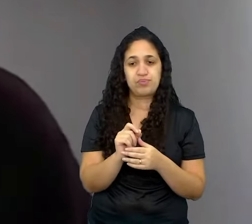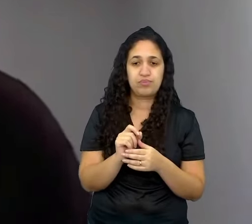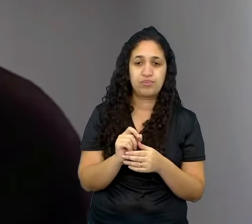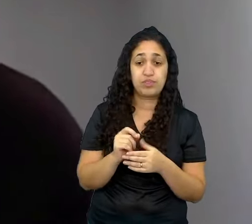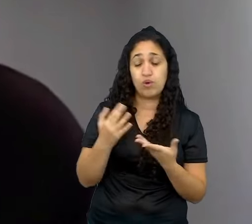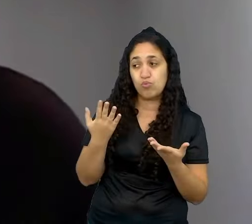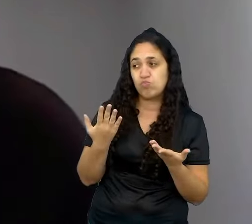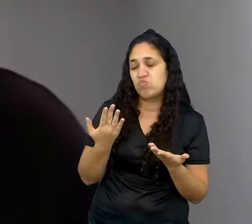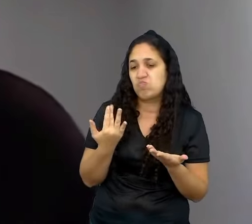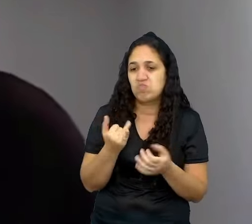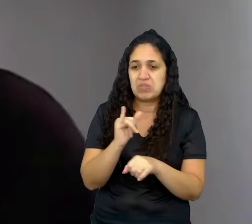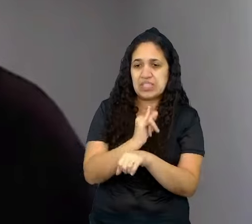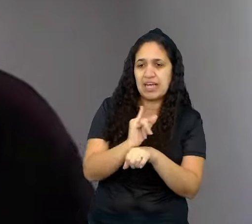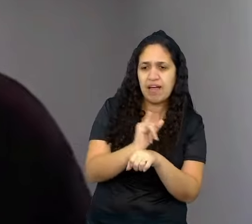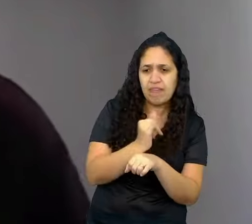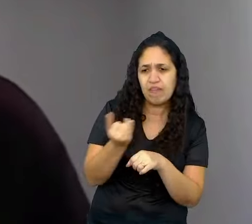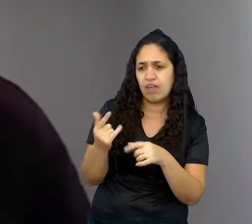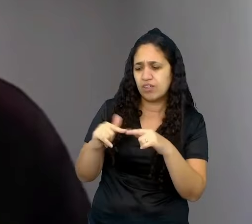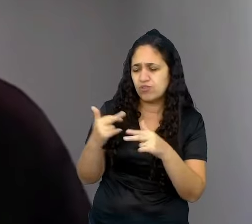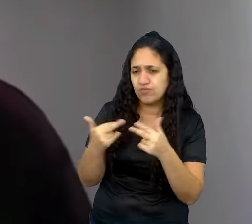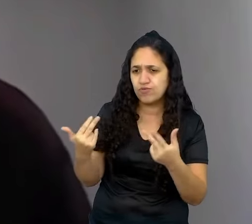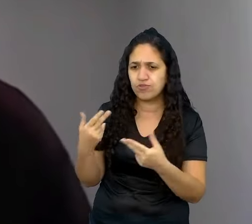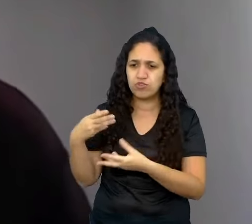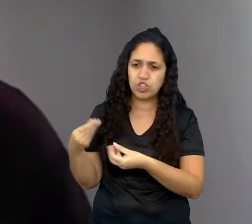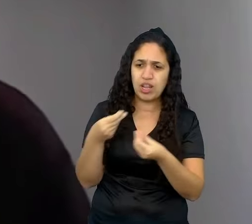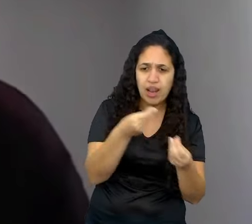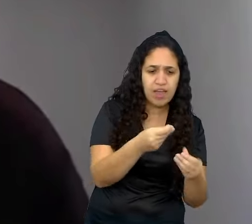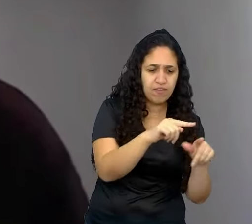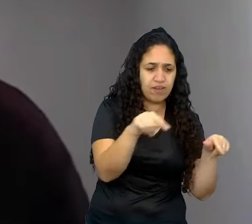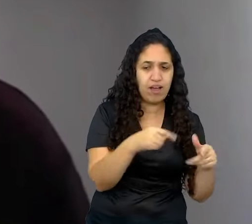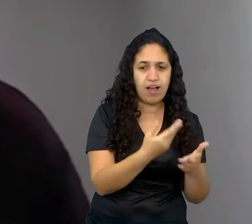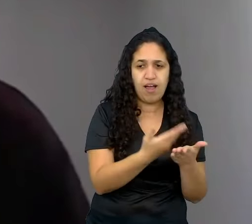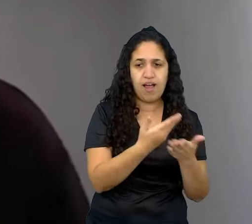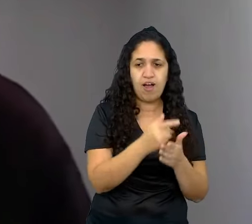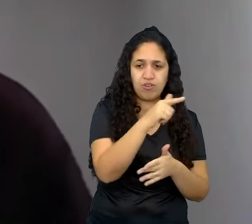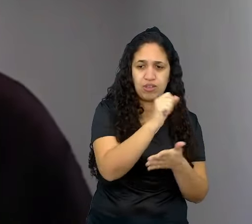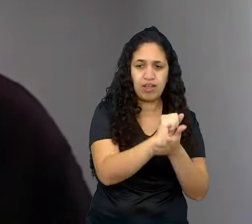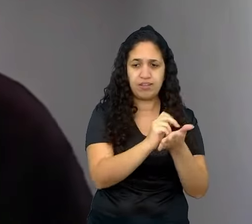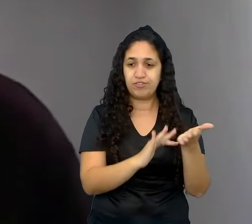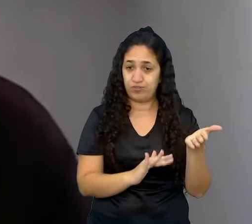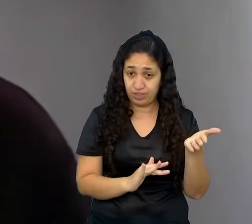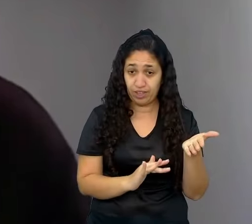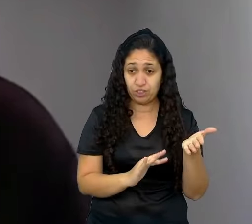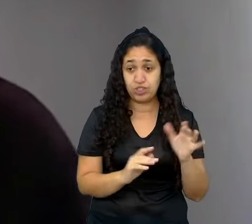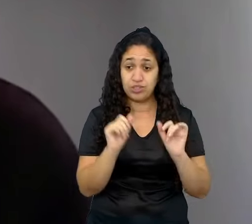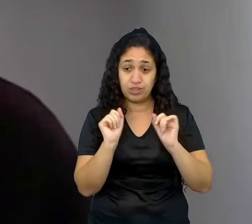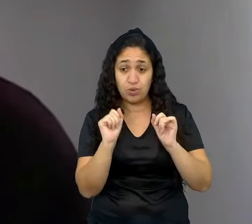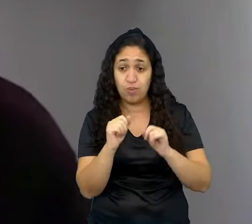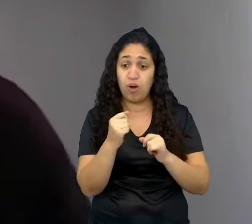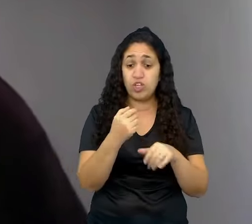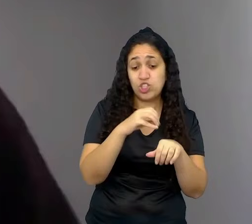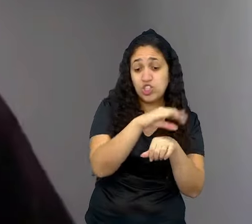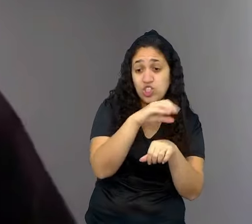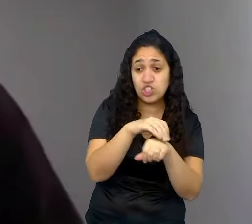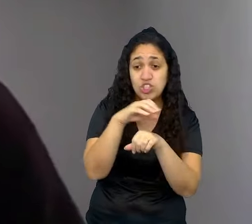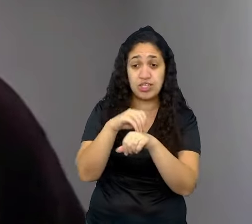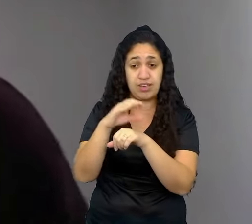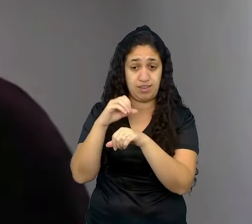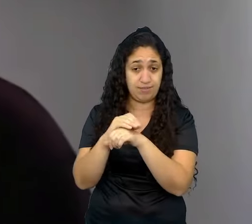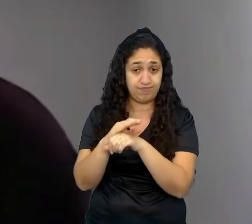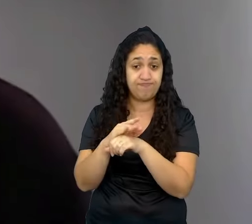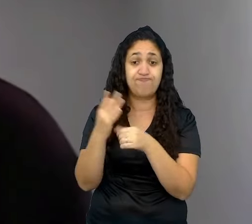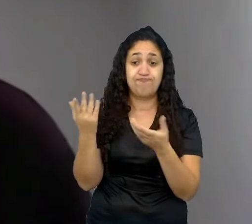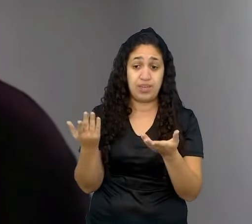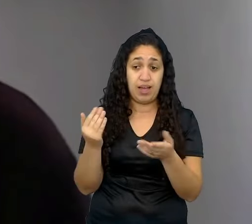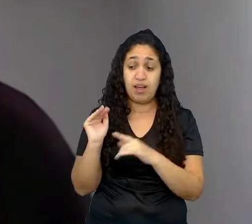um recurso para a gente estar levando para a sala de aula, né, as atividades. Ali podem ter outras dicas que eu posso estar